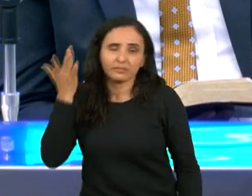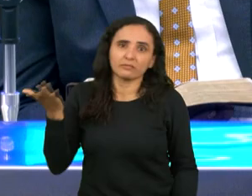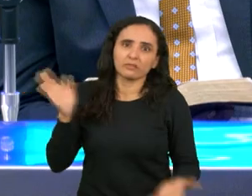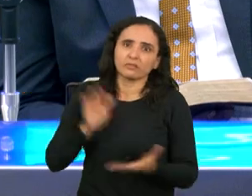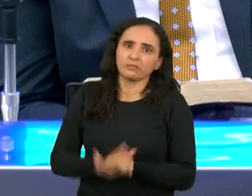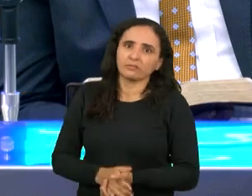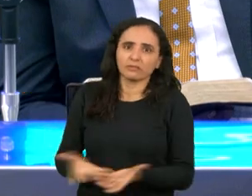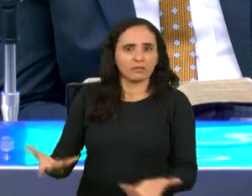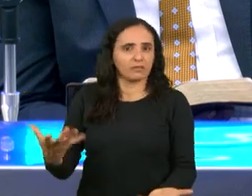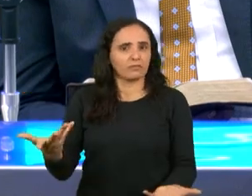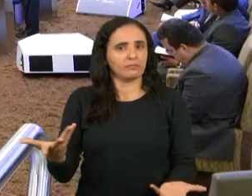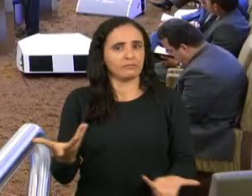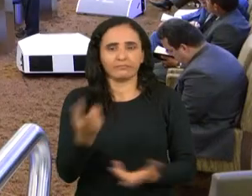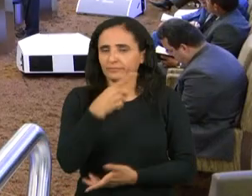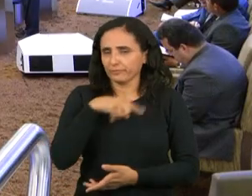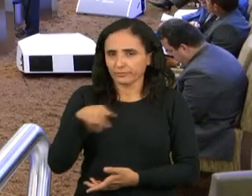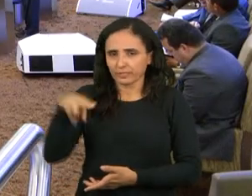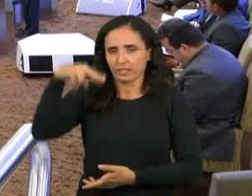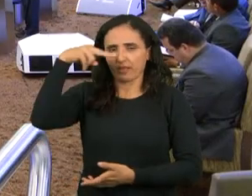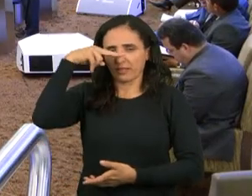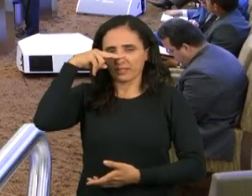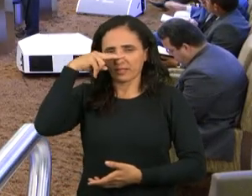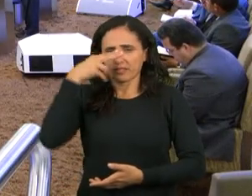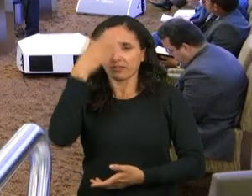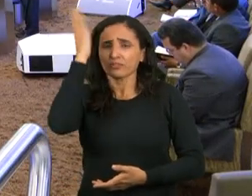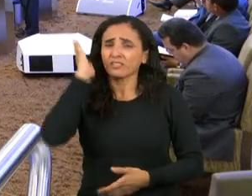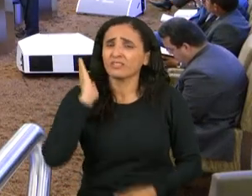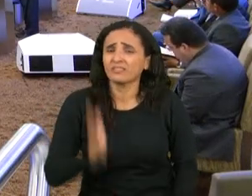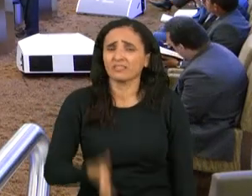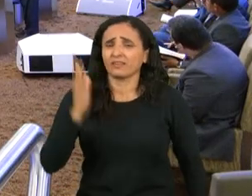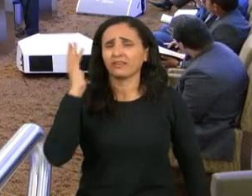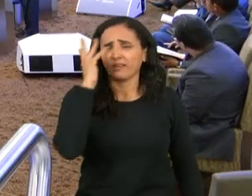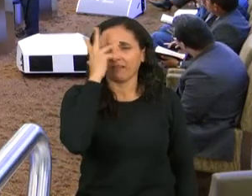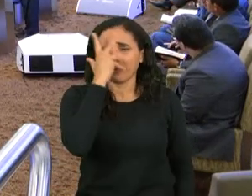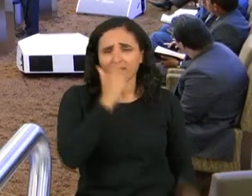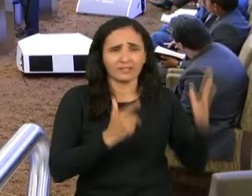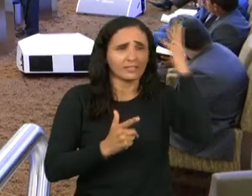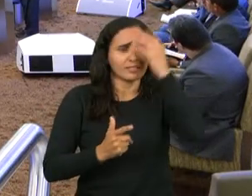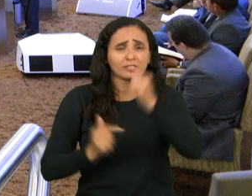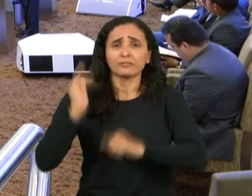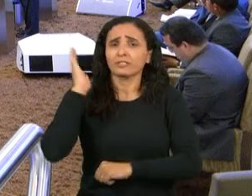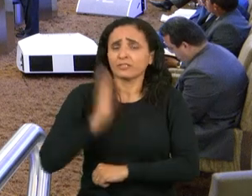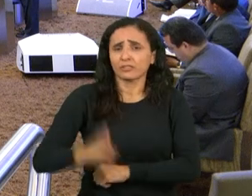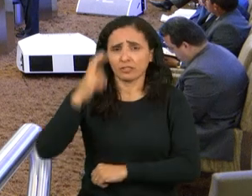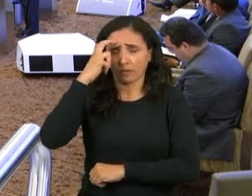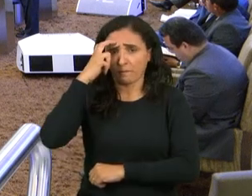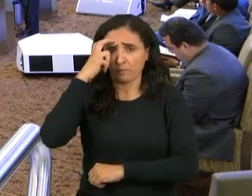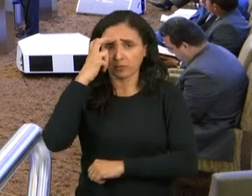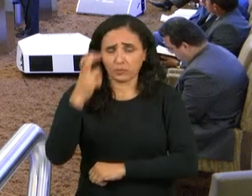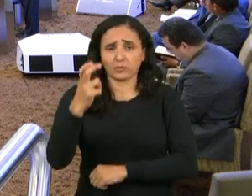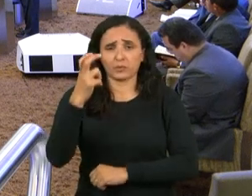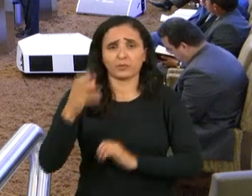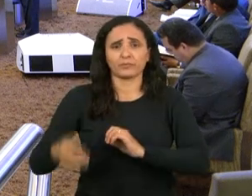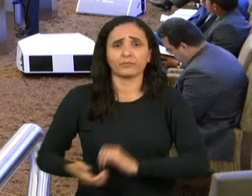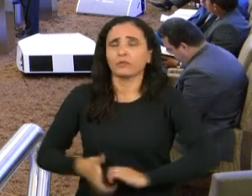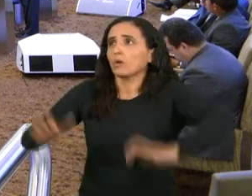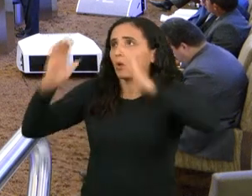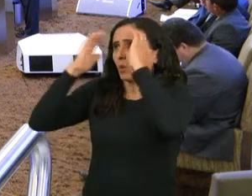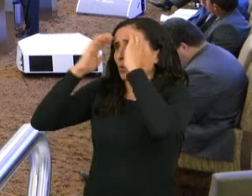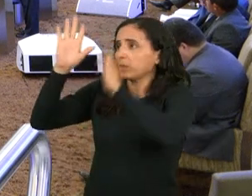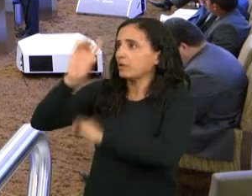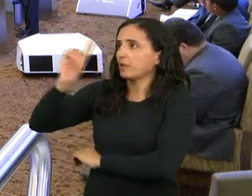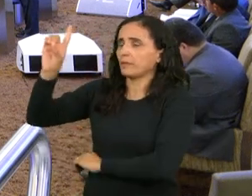do seu sentido tenebrecidos no entendimento separados da vida de Deus